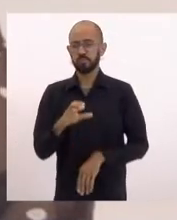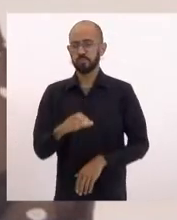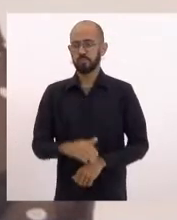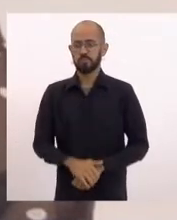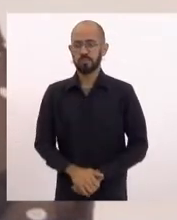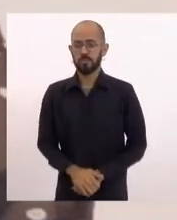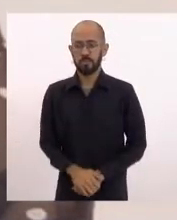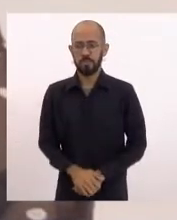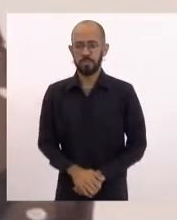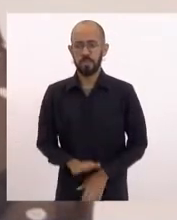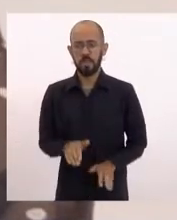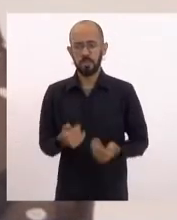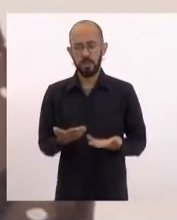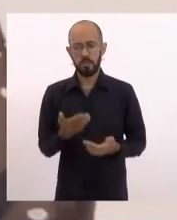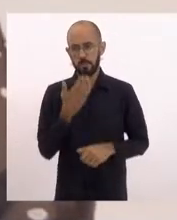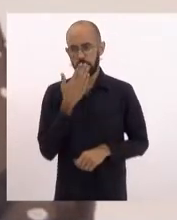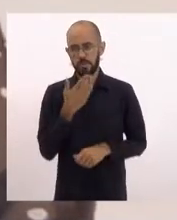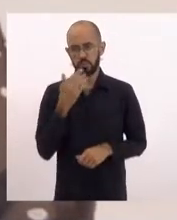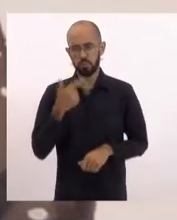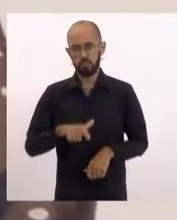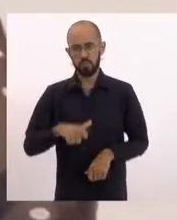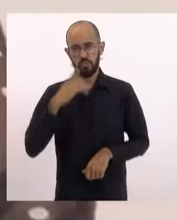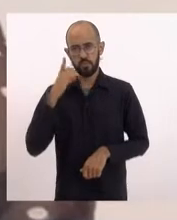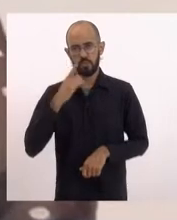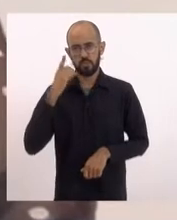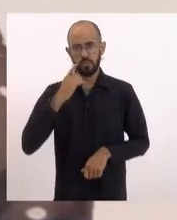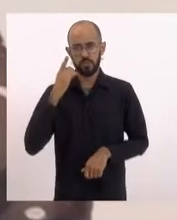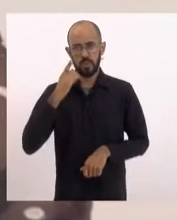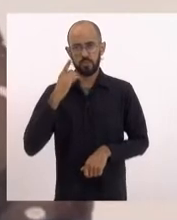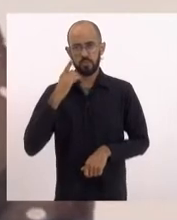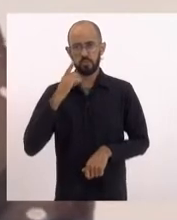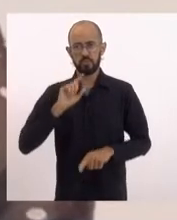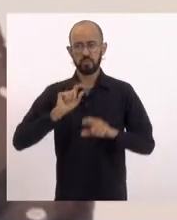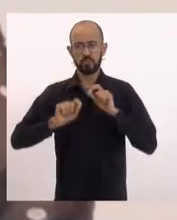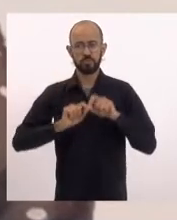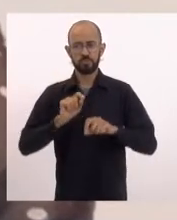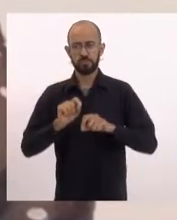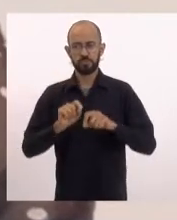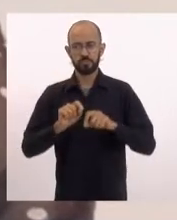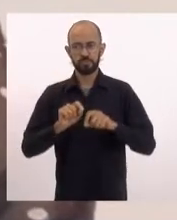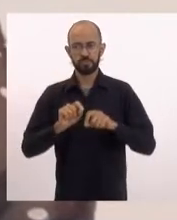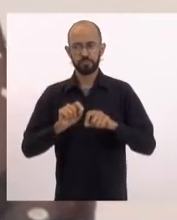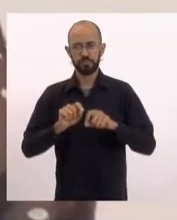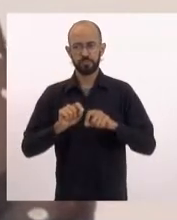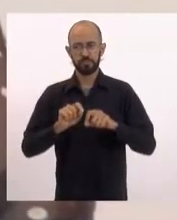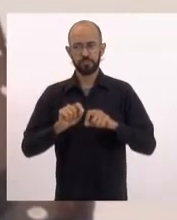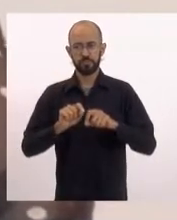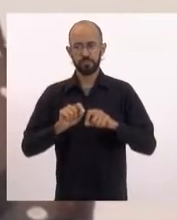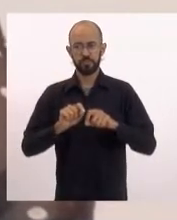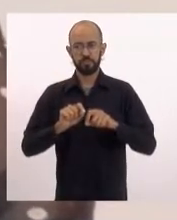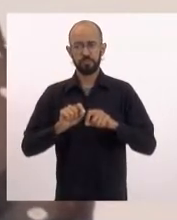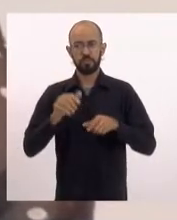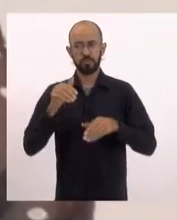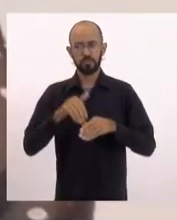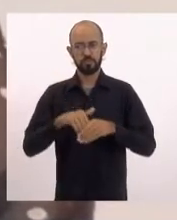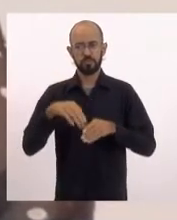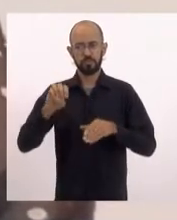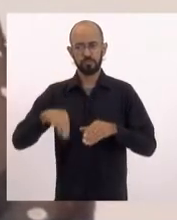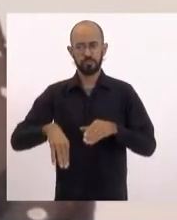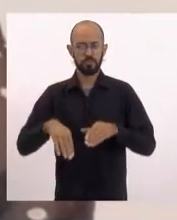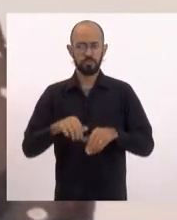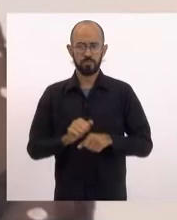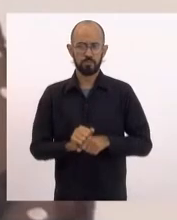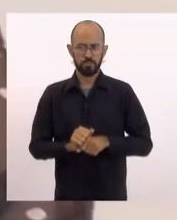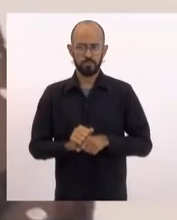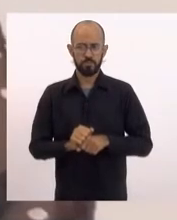eu peço aí mais uma vez os nossos parlamentares e as nossas parlamentares, mesmo sendo redundante, que vote favorável